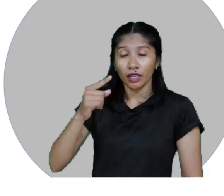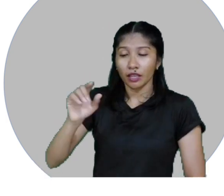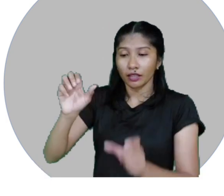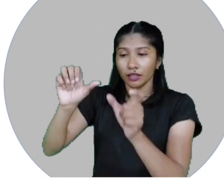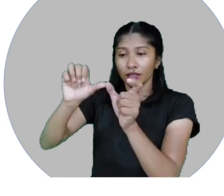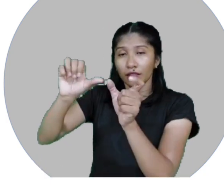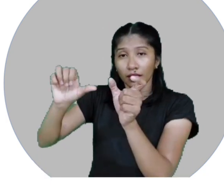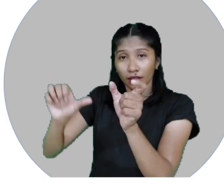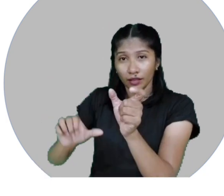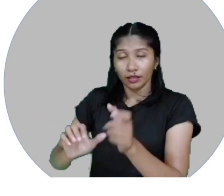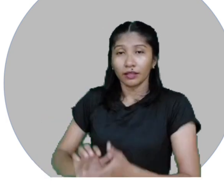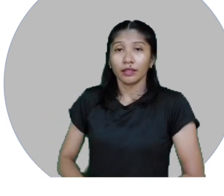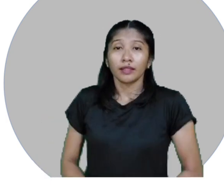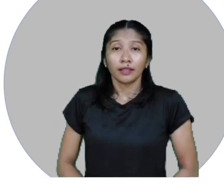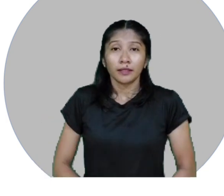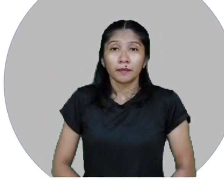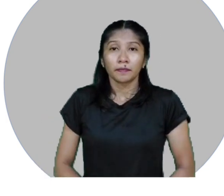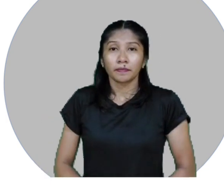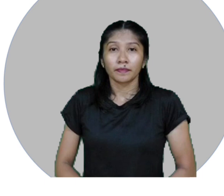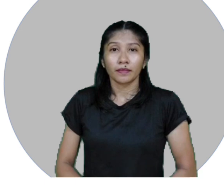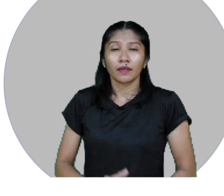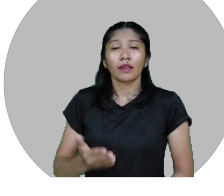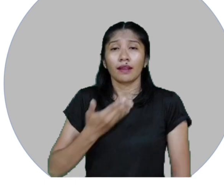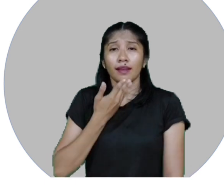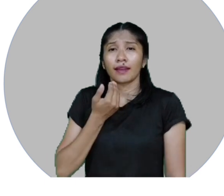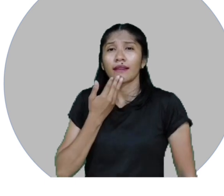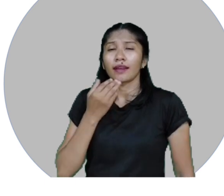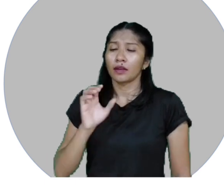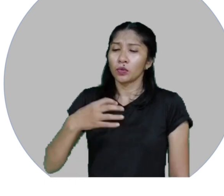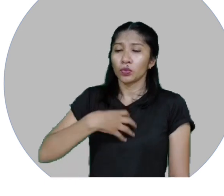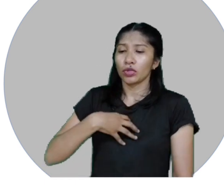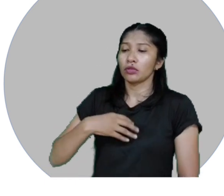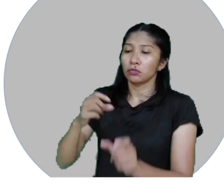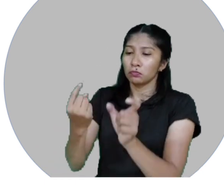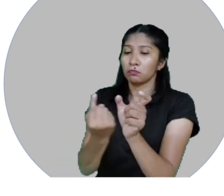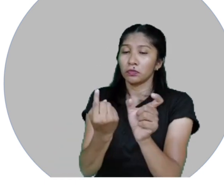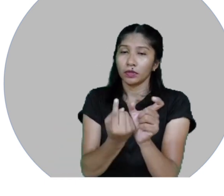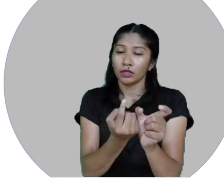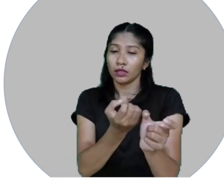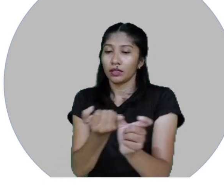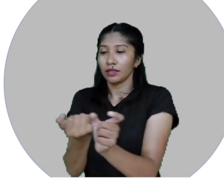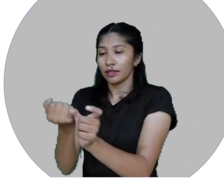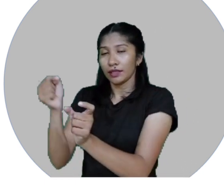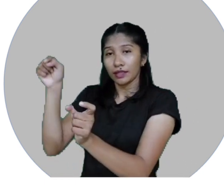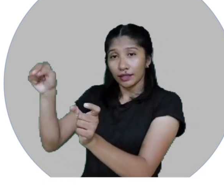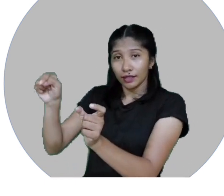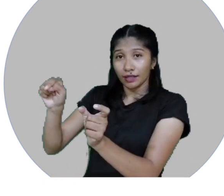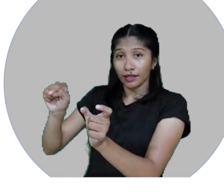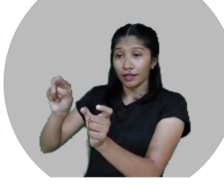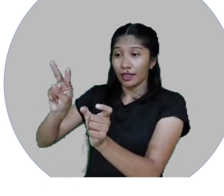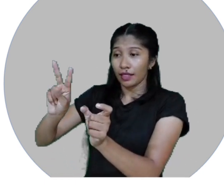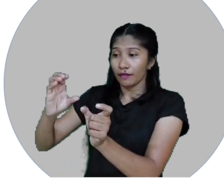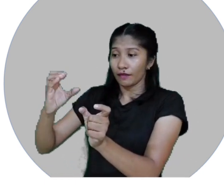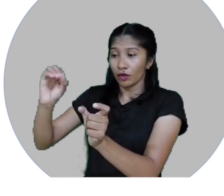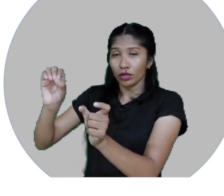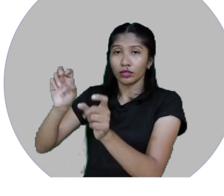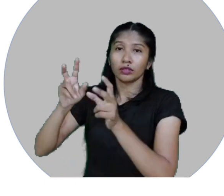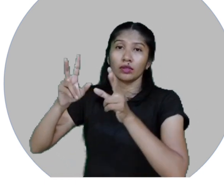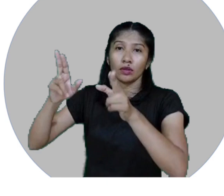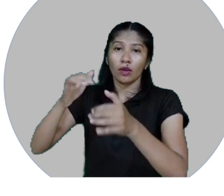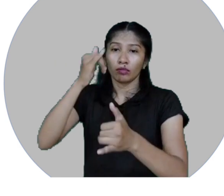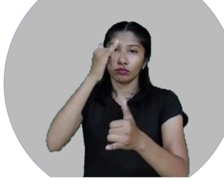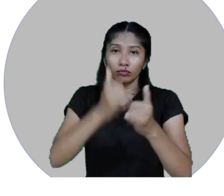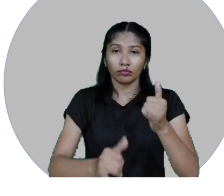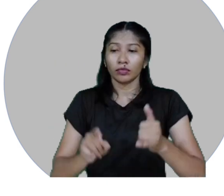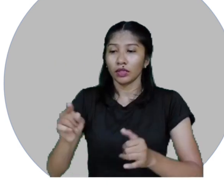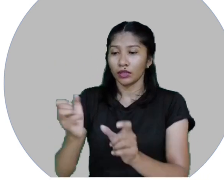declinação. Observe que a forma do nominativo singular e do vocativo singular é exatamente a mesma do